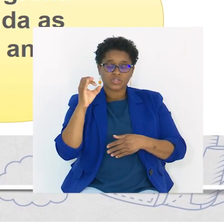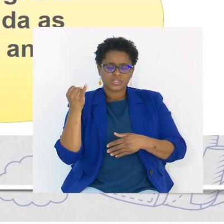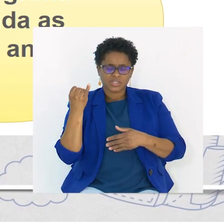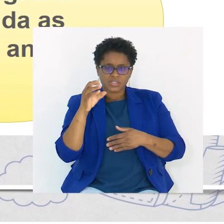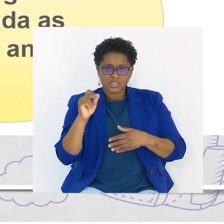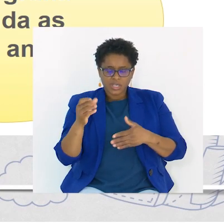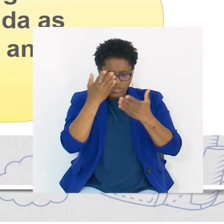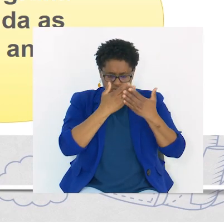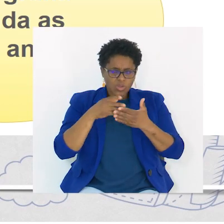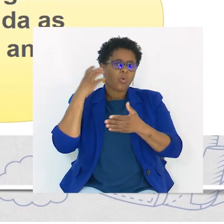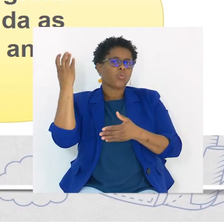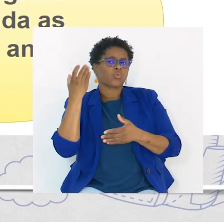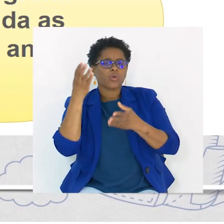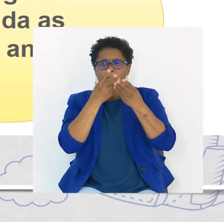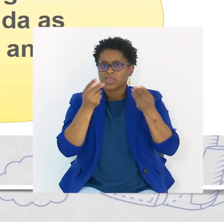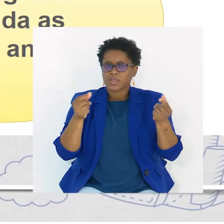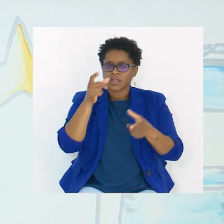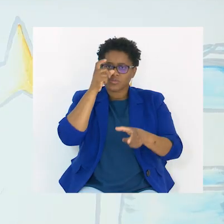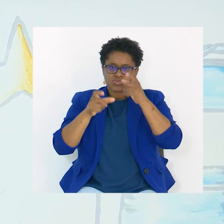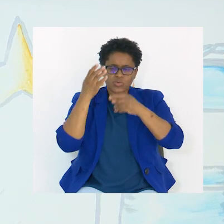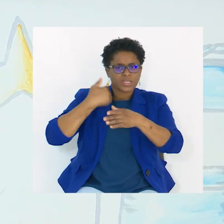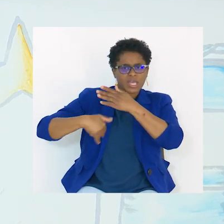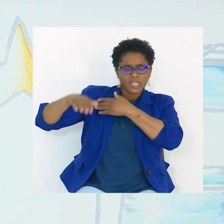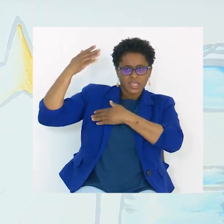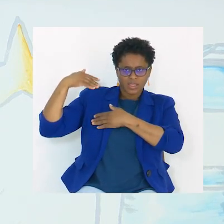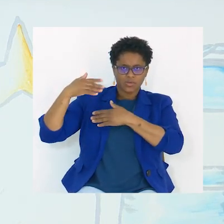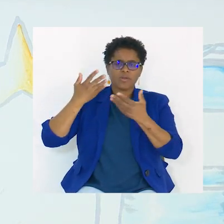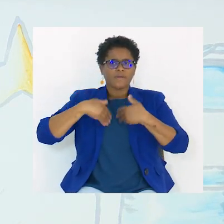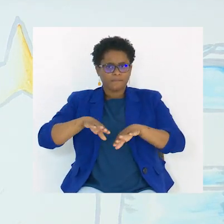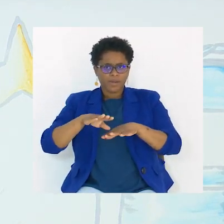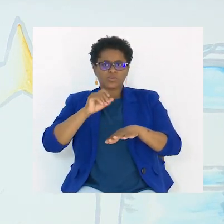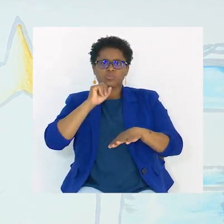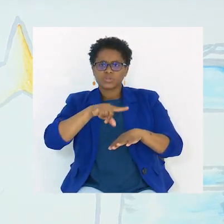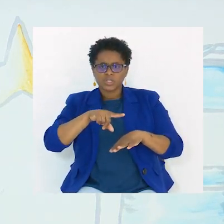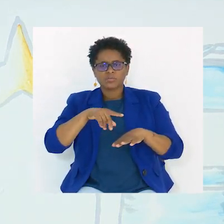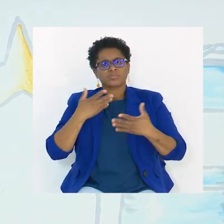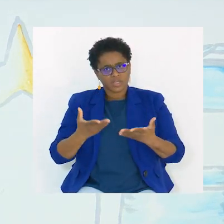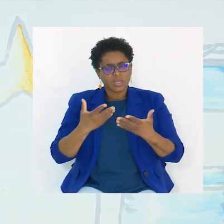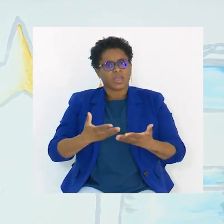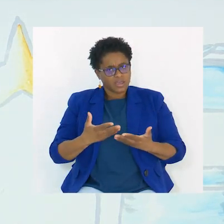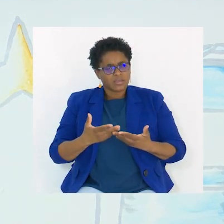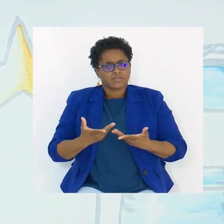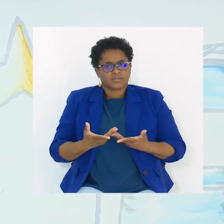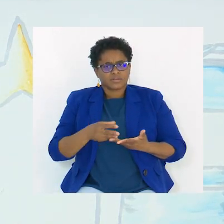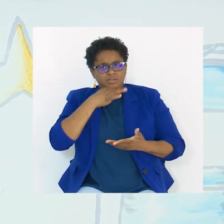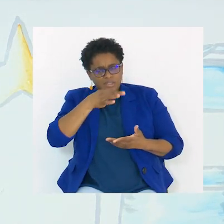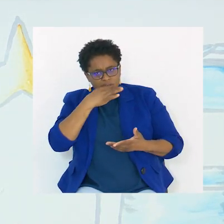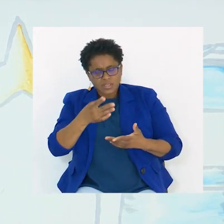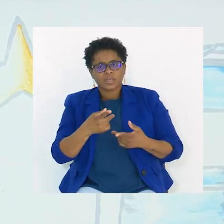cultura material de povos antigos. Mas poderia ainda enunciar